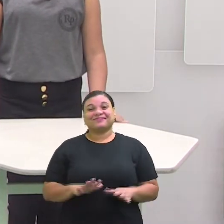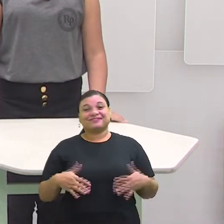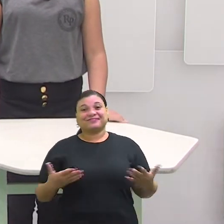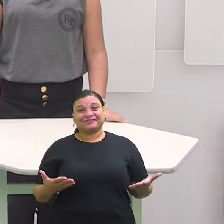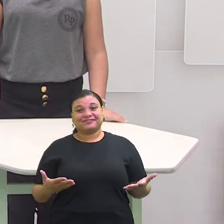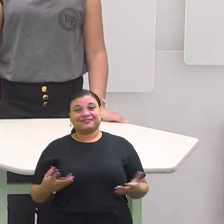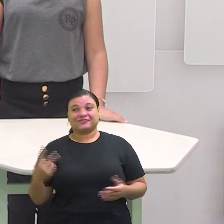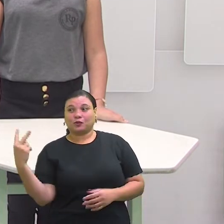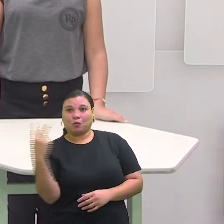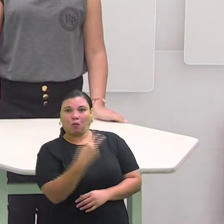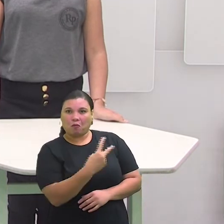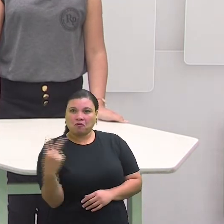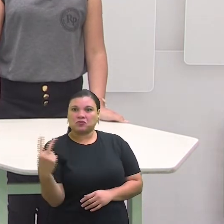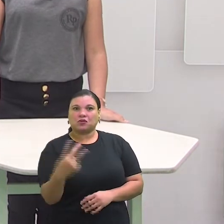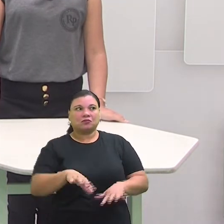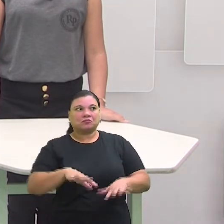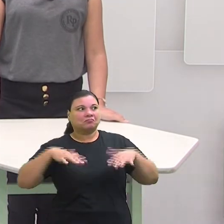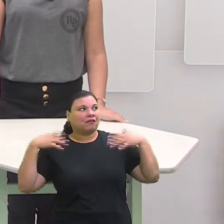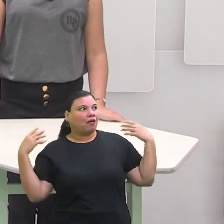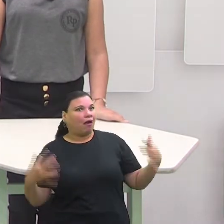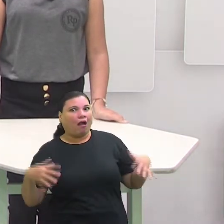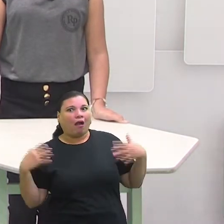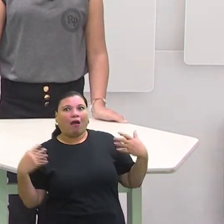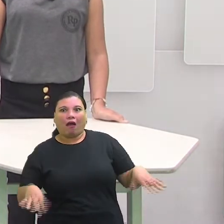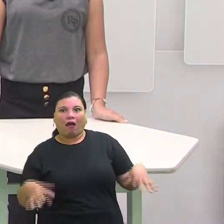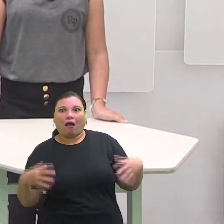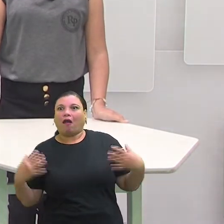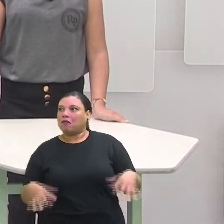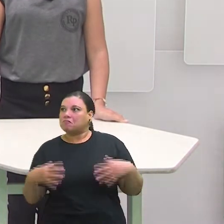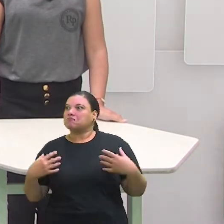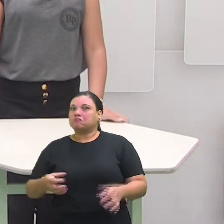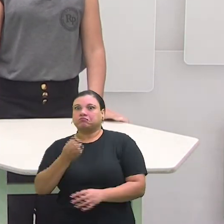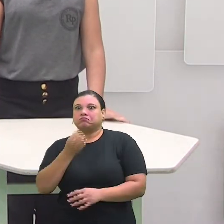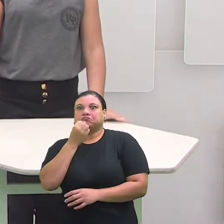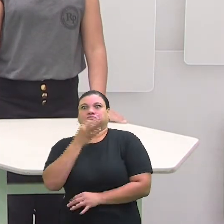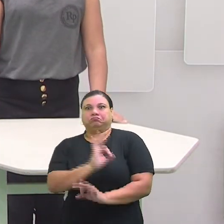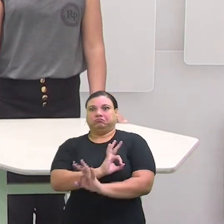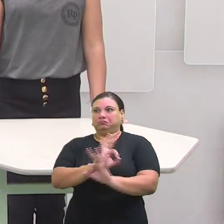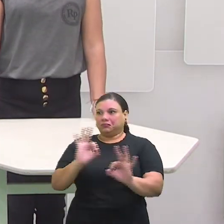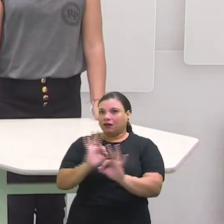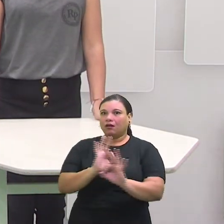E eles estão dando um show aqui, gente. Estão de parabéns.